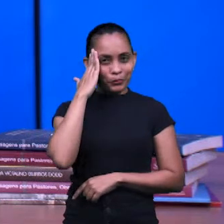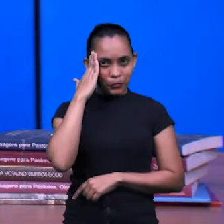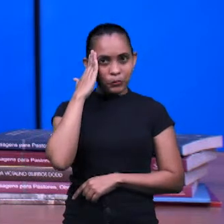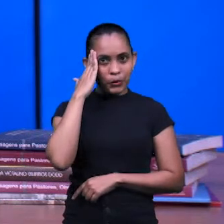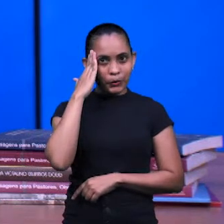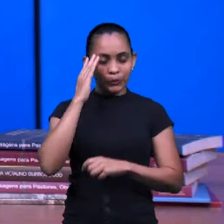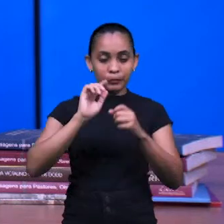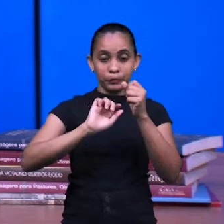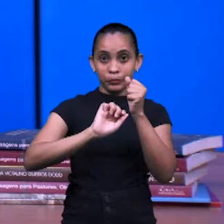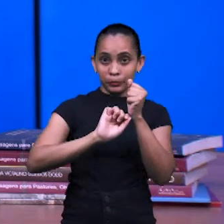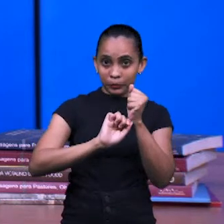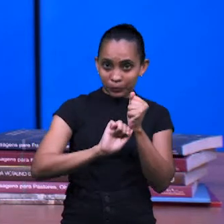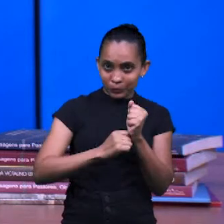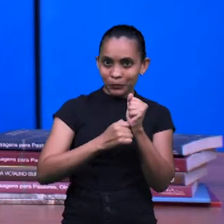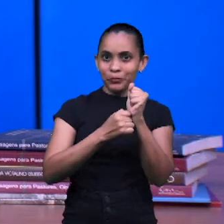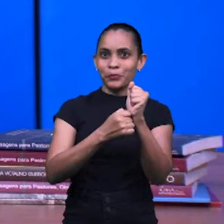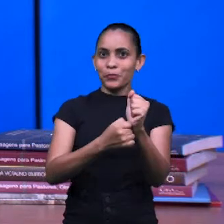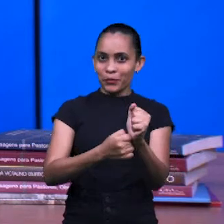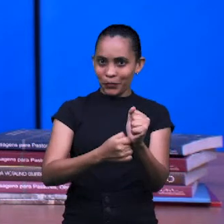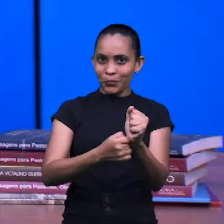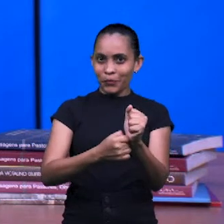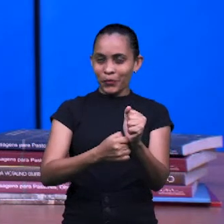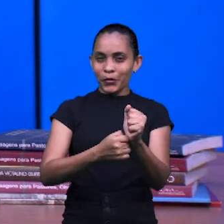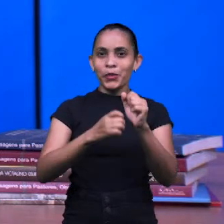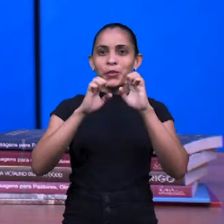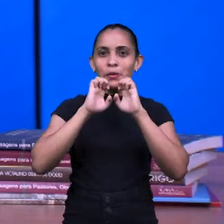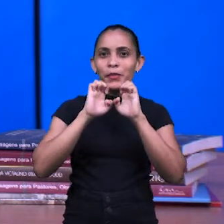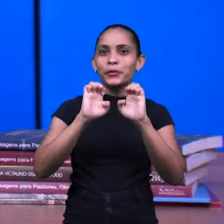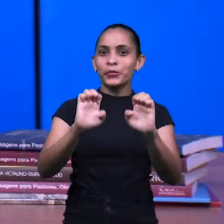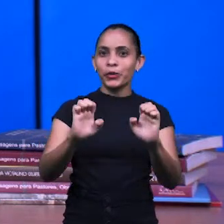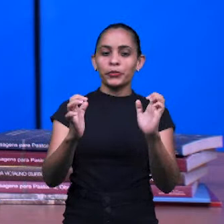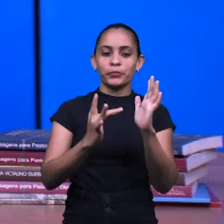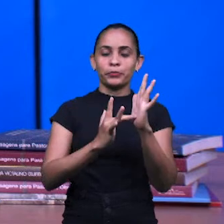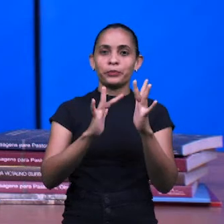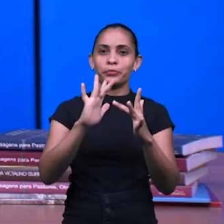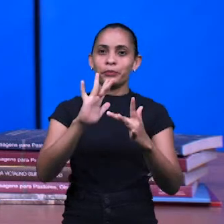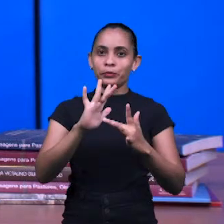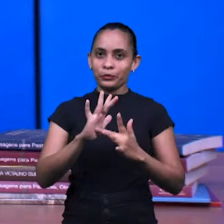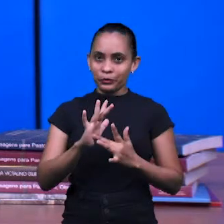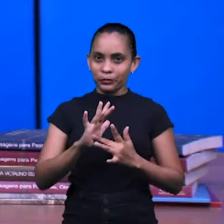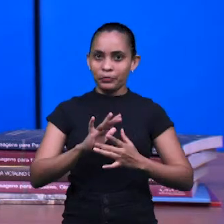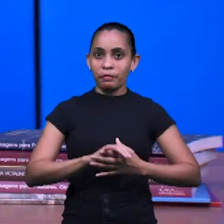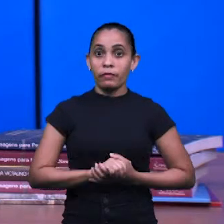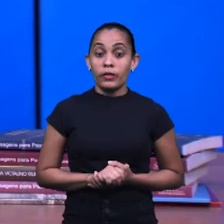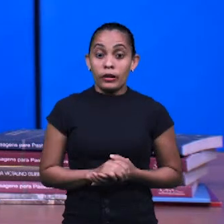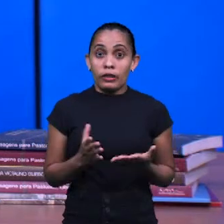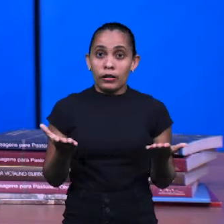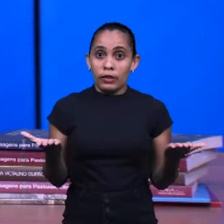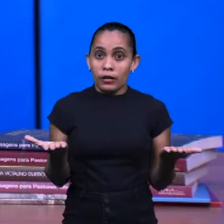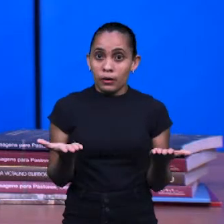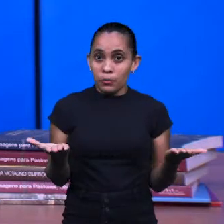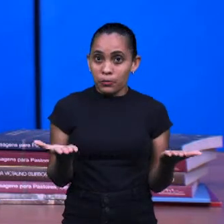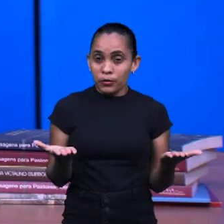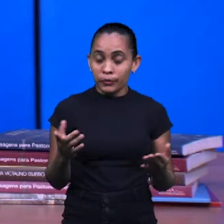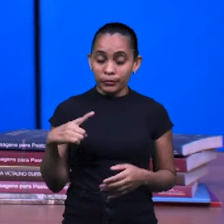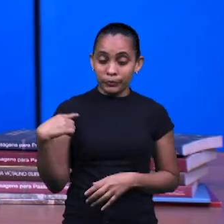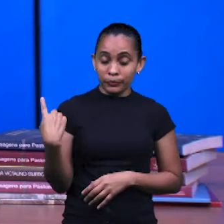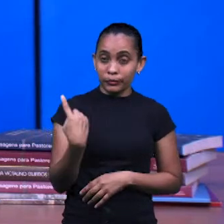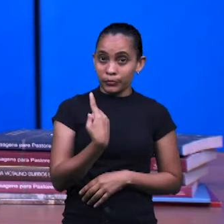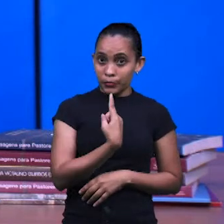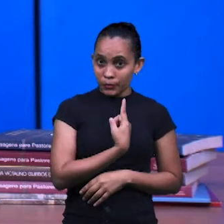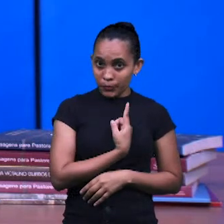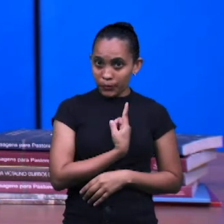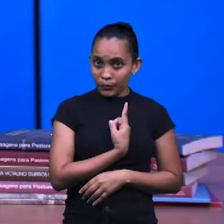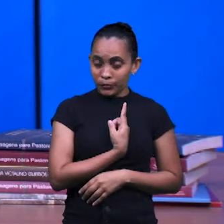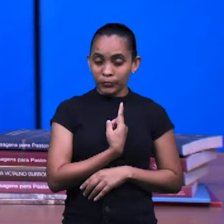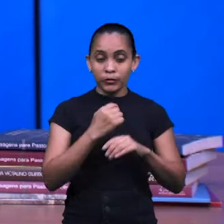mistérios do mistério do Evangelho de Jesus Cristo. E desta vez, nós iremos passar